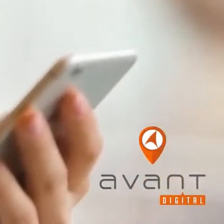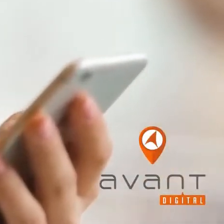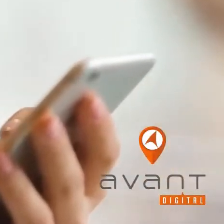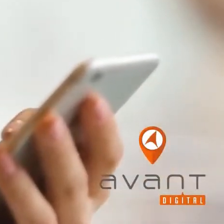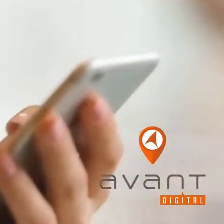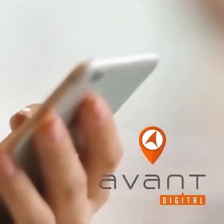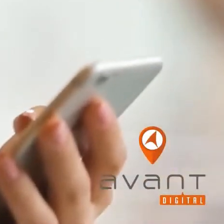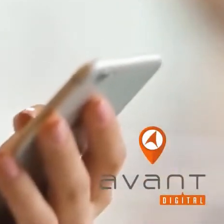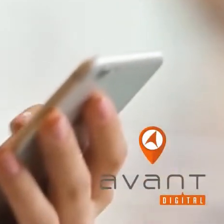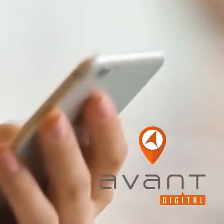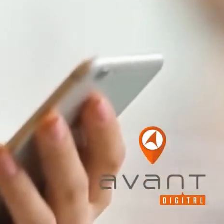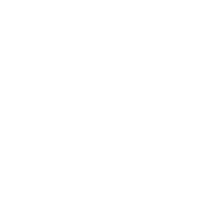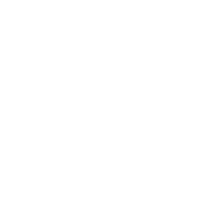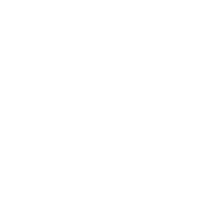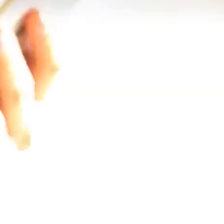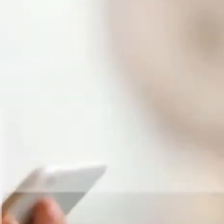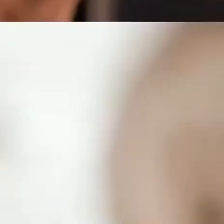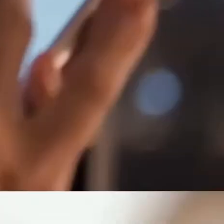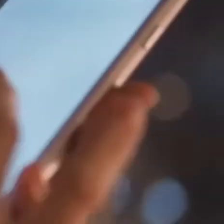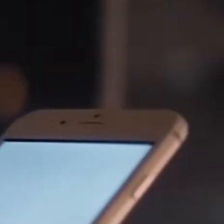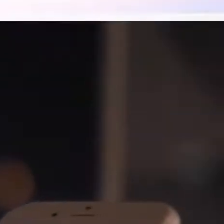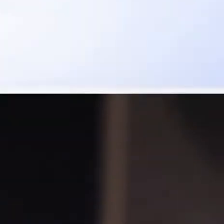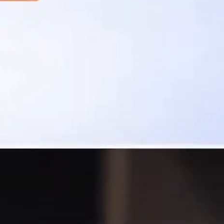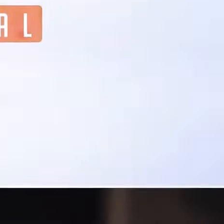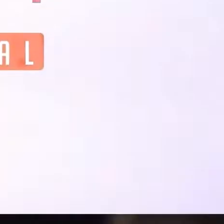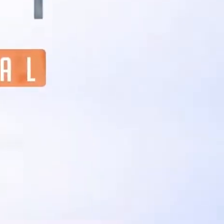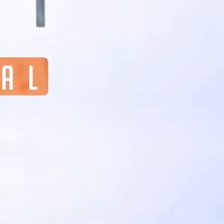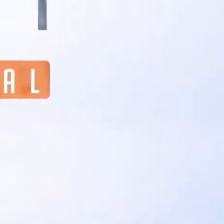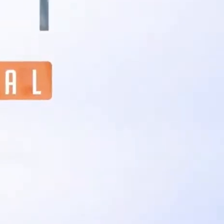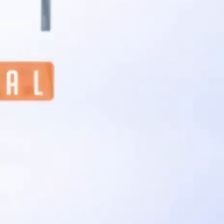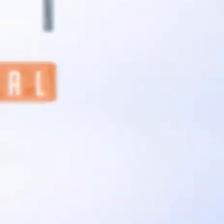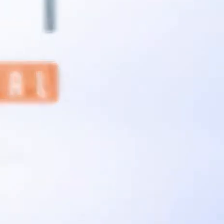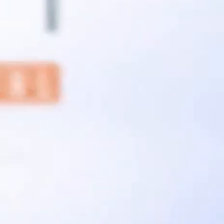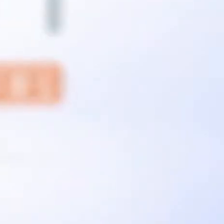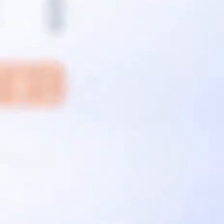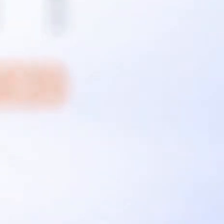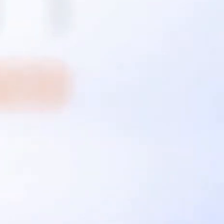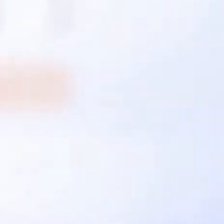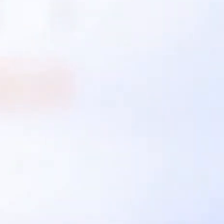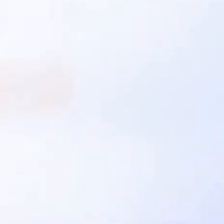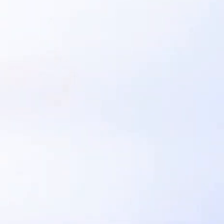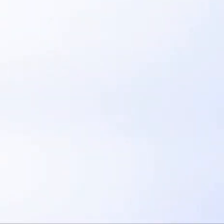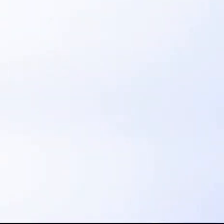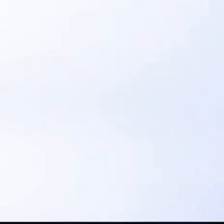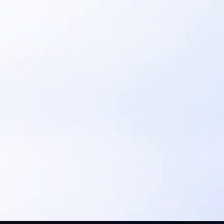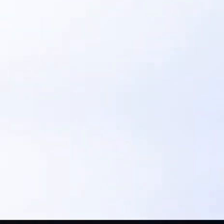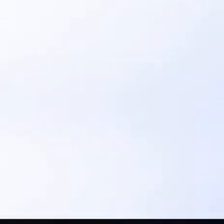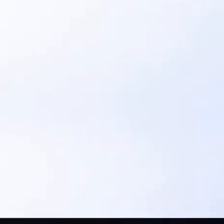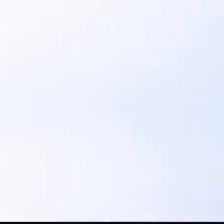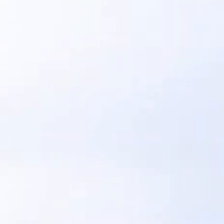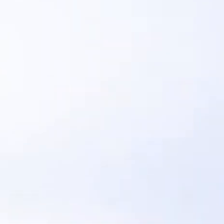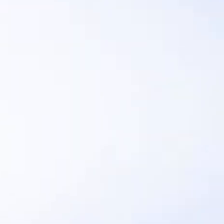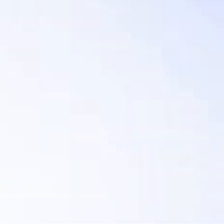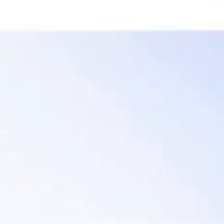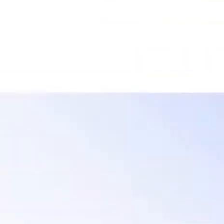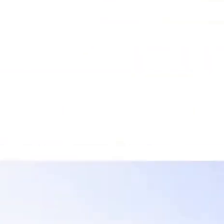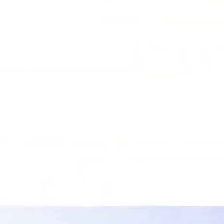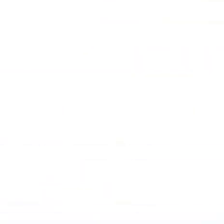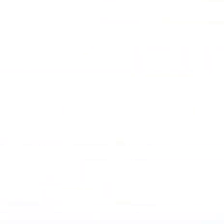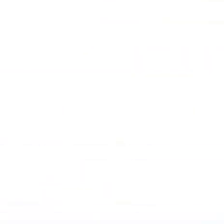redes sociais para conscientizar. Avante Digital, muito mais que uma agência. Caruaru e Santa Cruz.